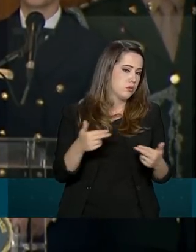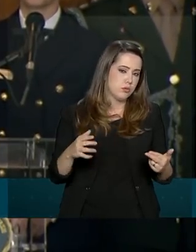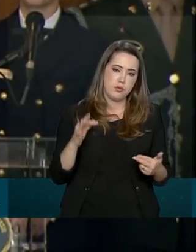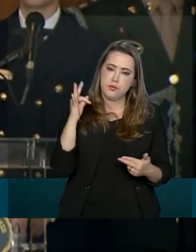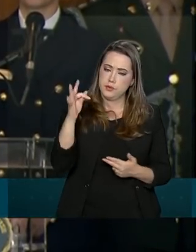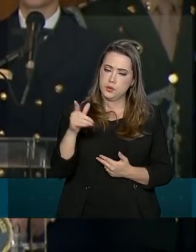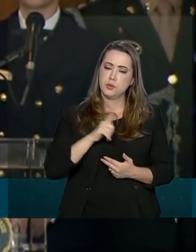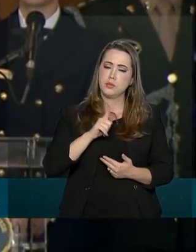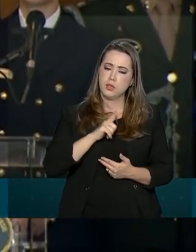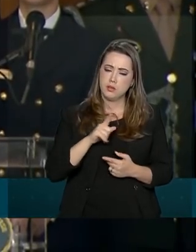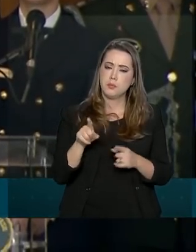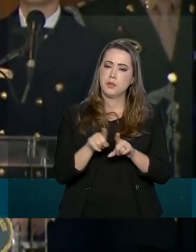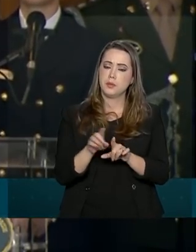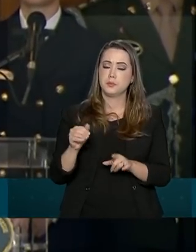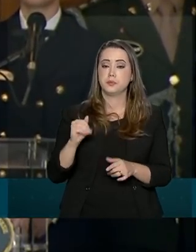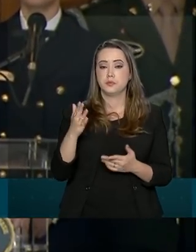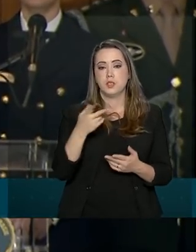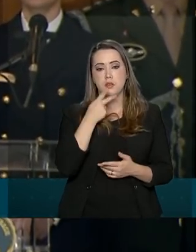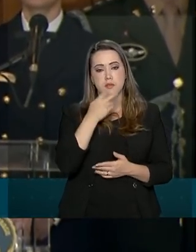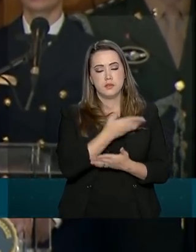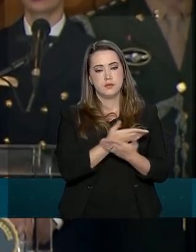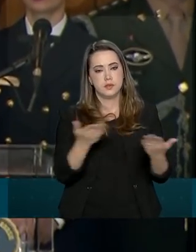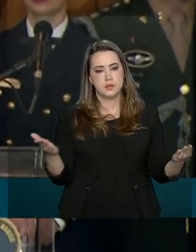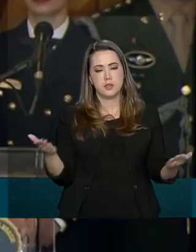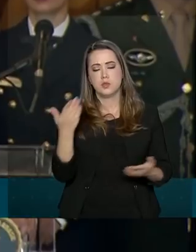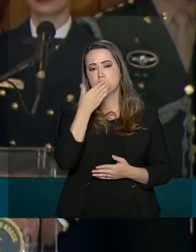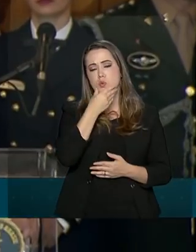Então, o que eu tenho a dizer a todos os senhores e a todas as senhoras: